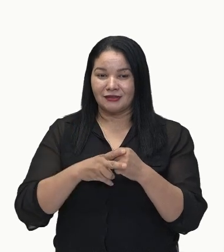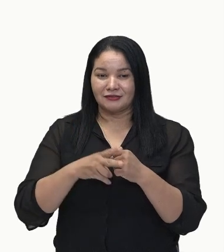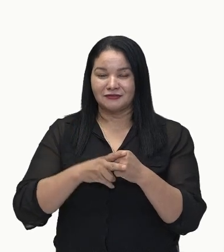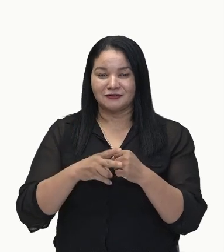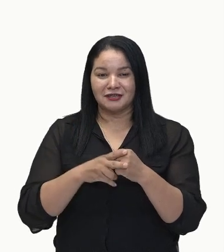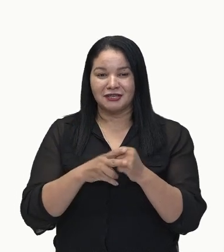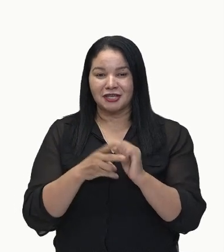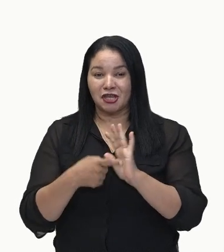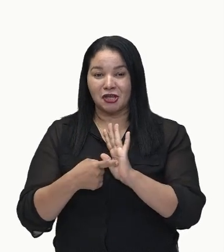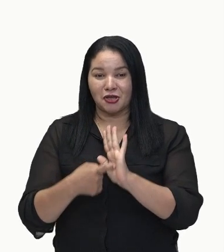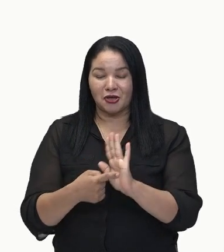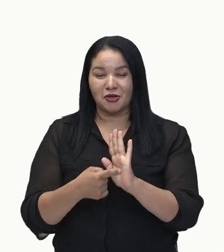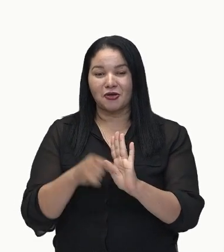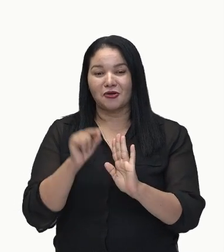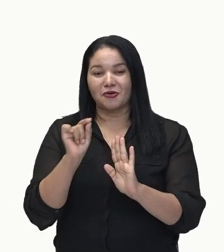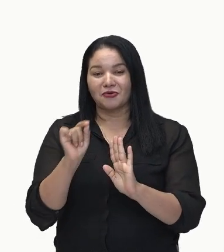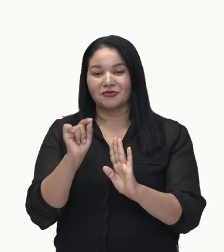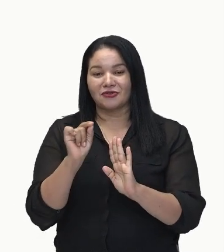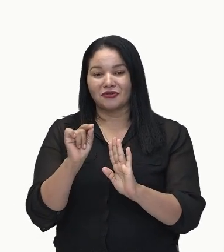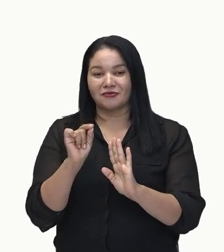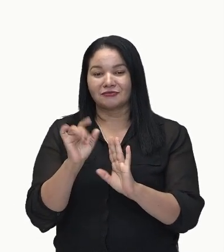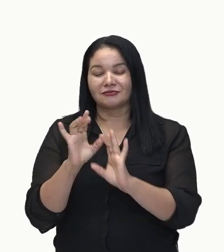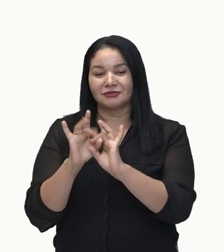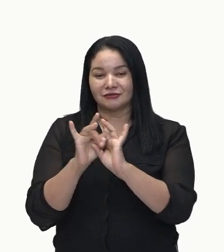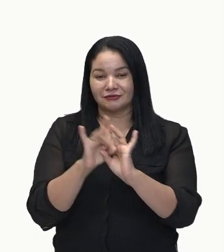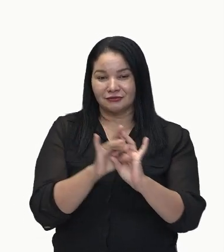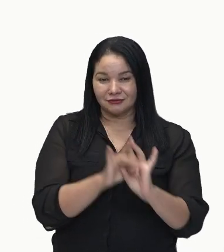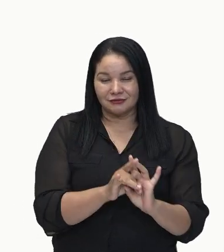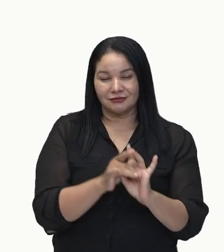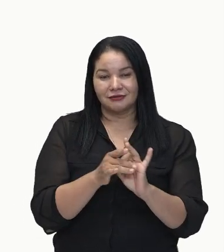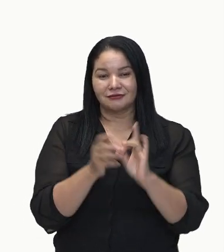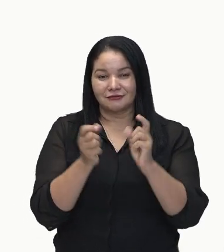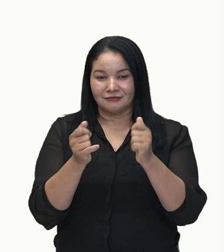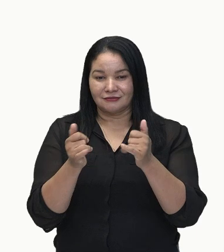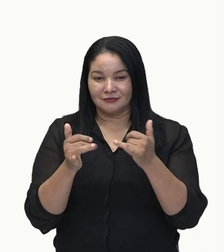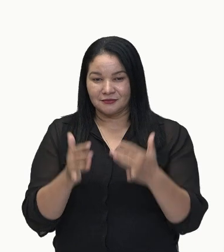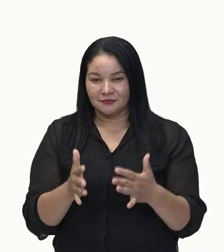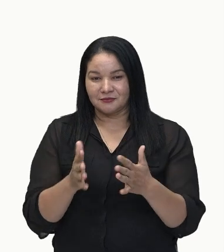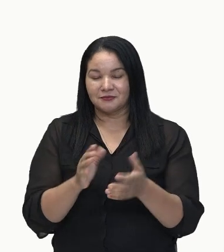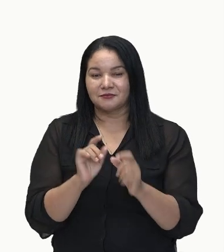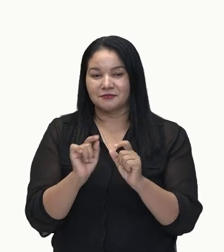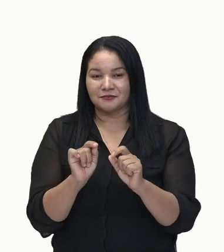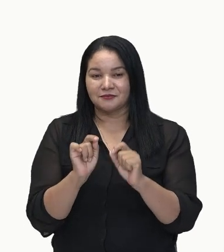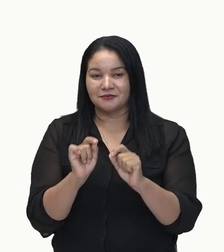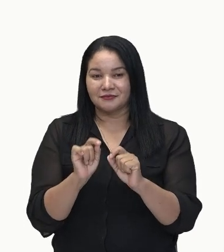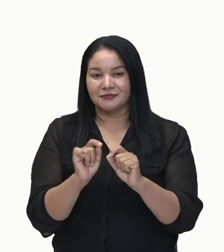indicar aqui, olha, esse conceito que nós abordamos aqui. É um sujeito